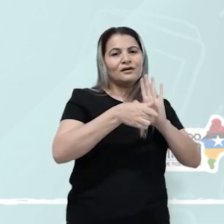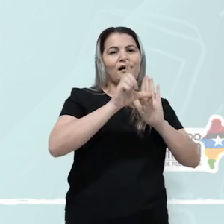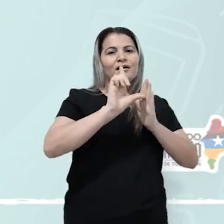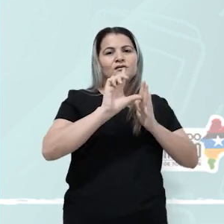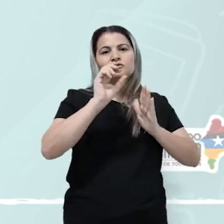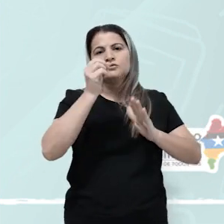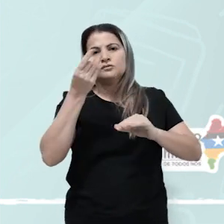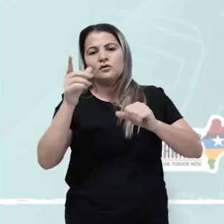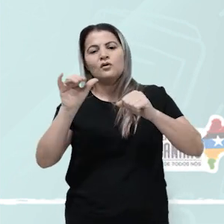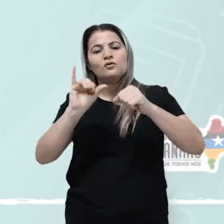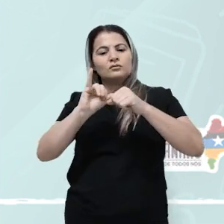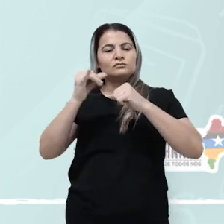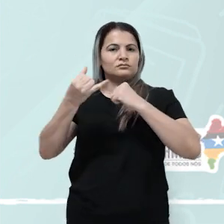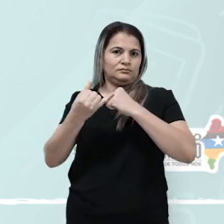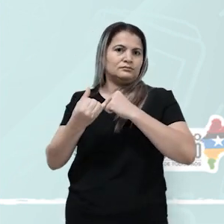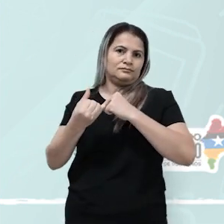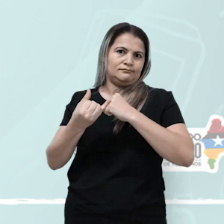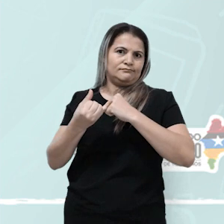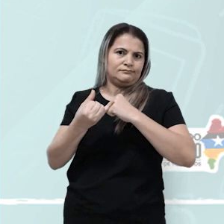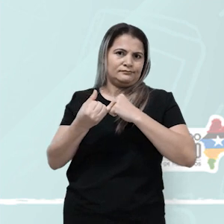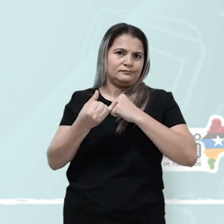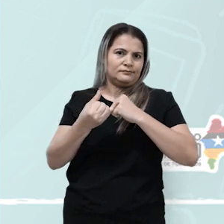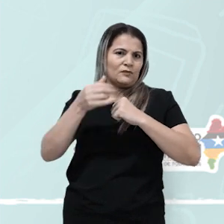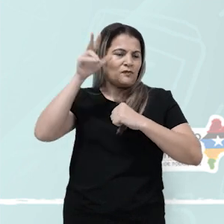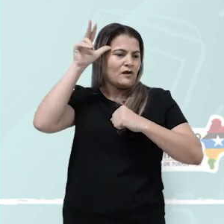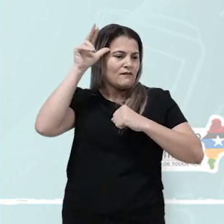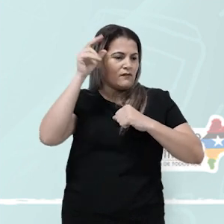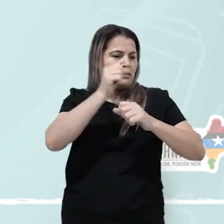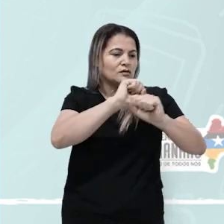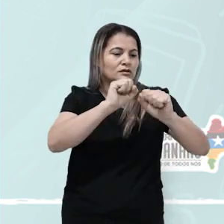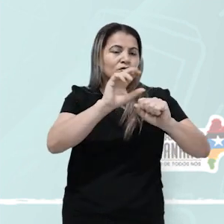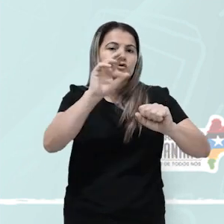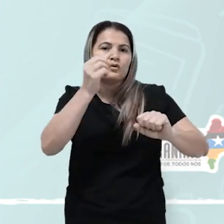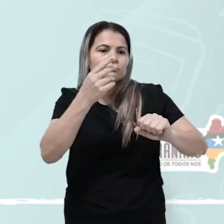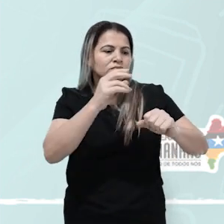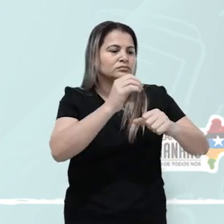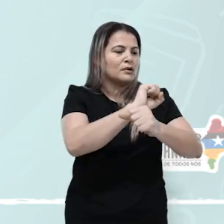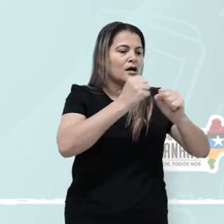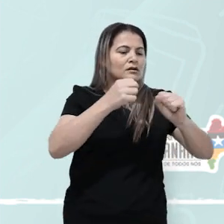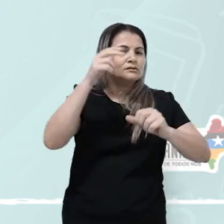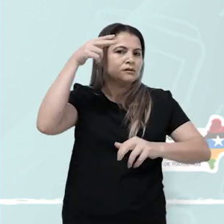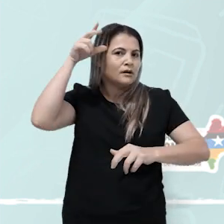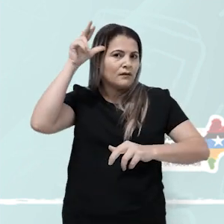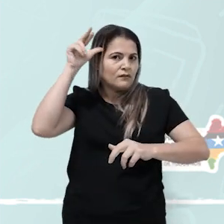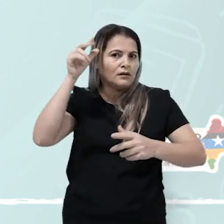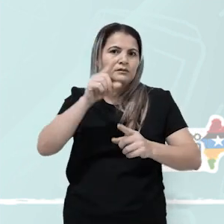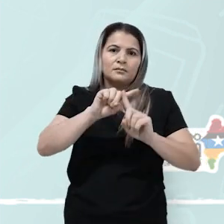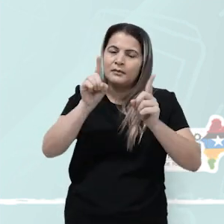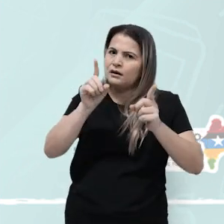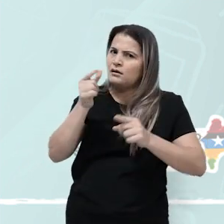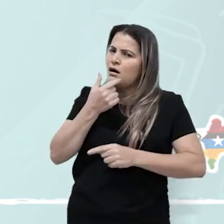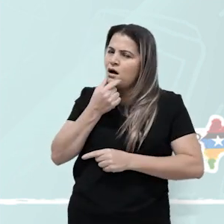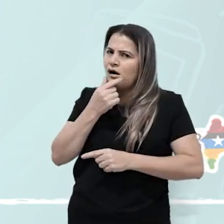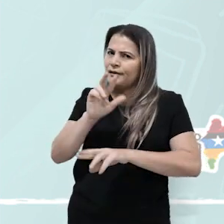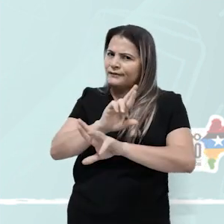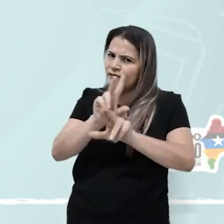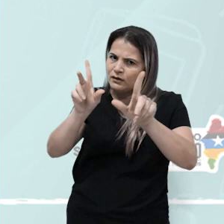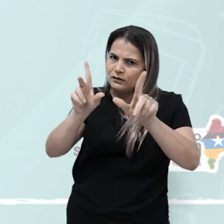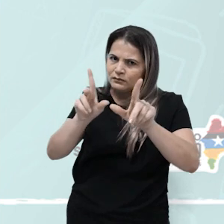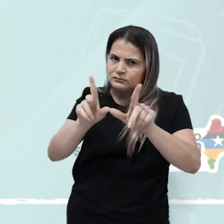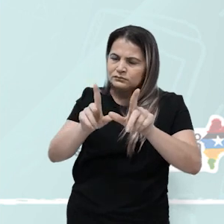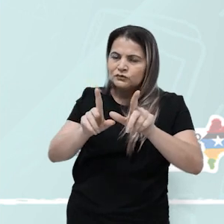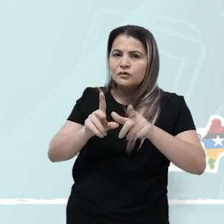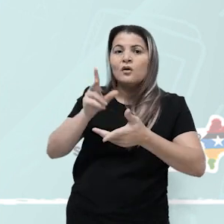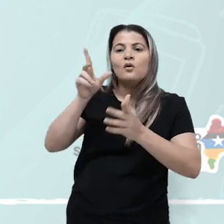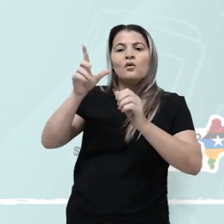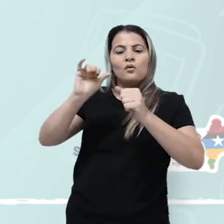mundo entendeu que eu quis dizer que é um animal de grande porte. No caso do inglês, não. No inglês, o adjetivo